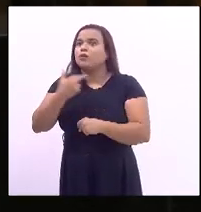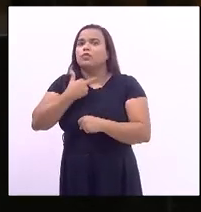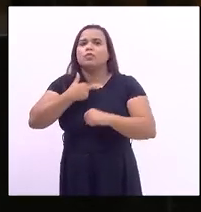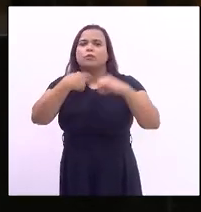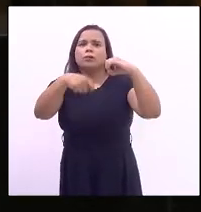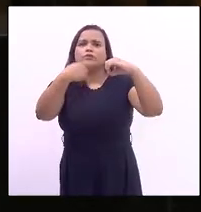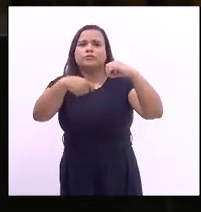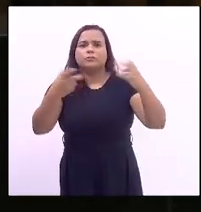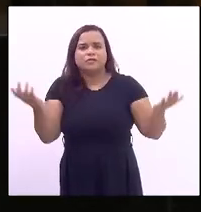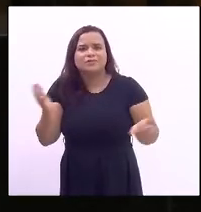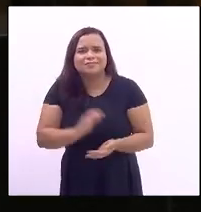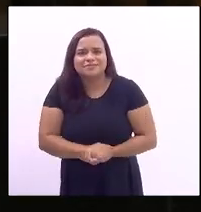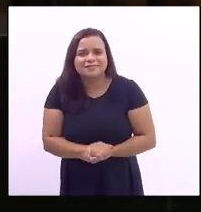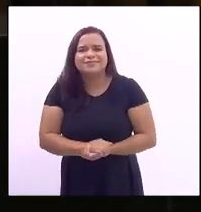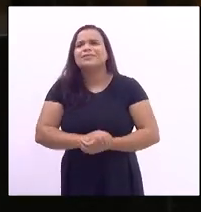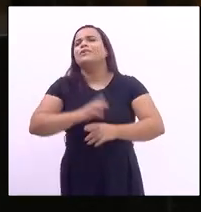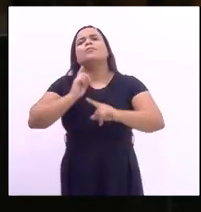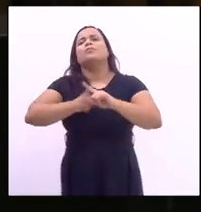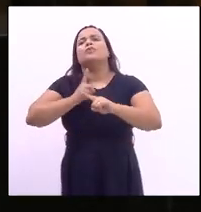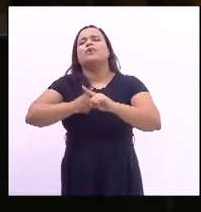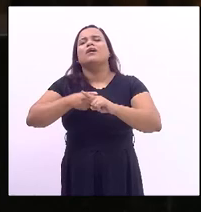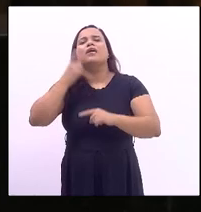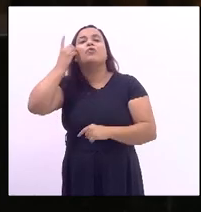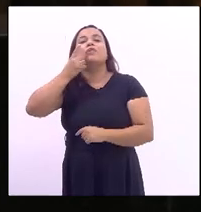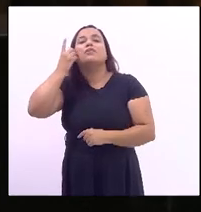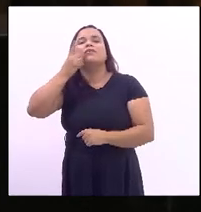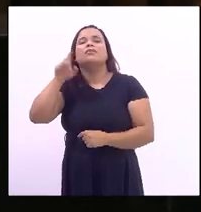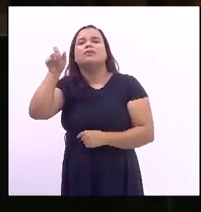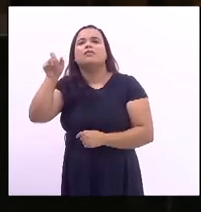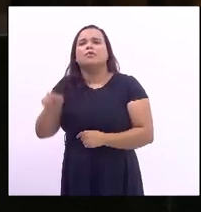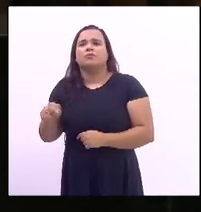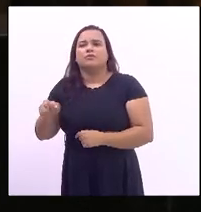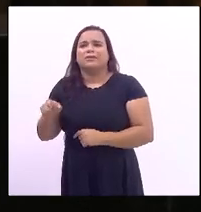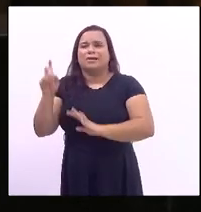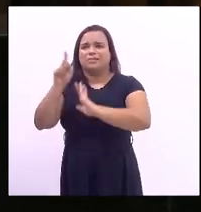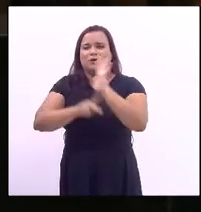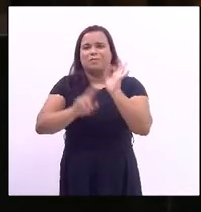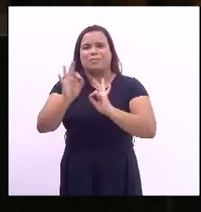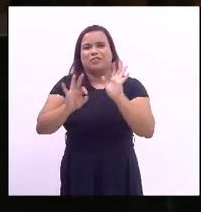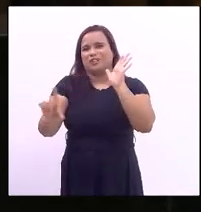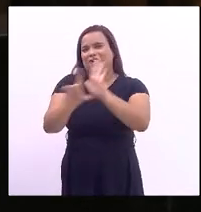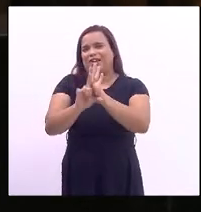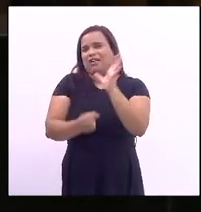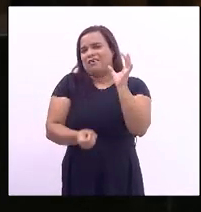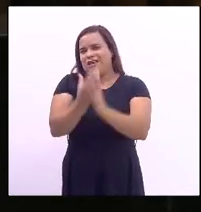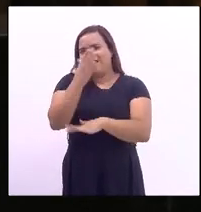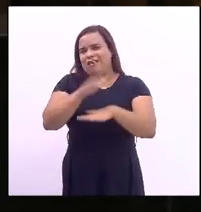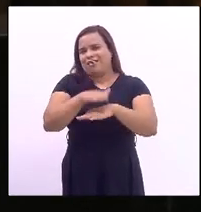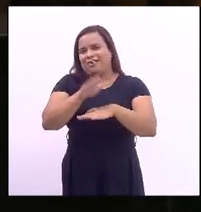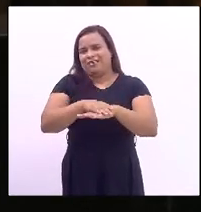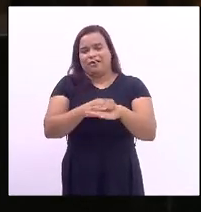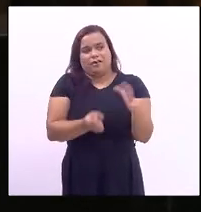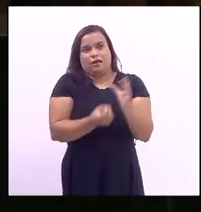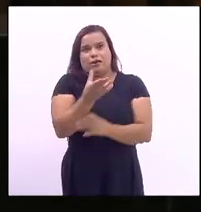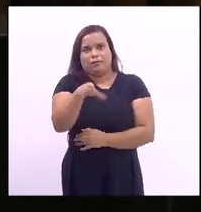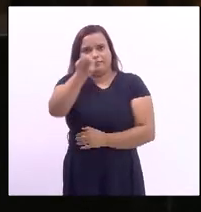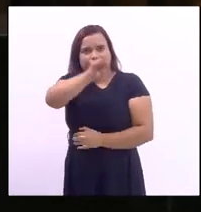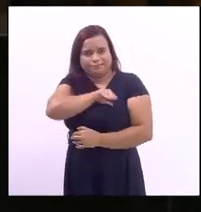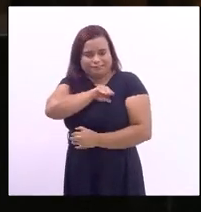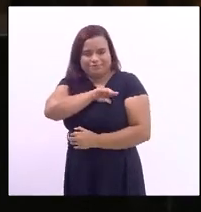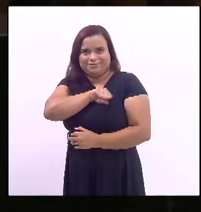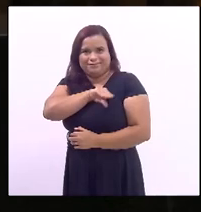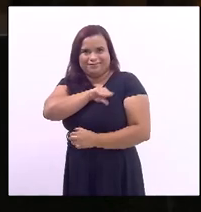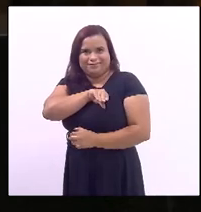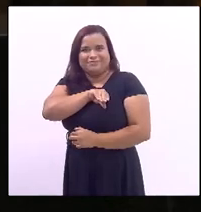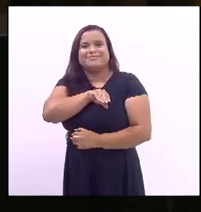ser filmado por que o mesmo Deputado que faz um projeto de lei para implantação da câmera